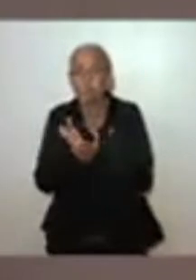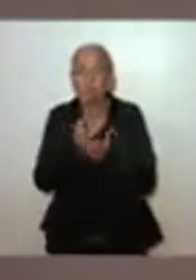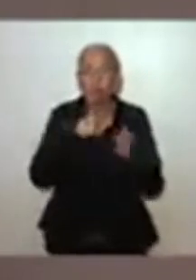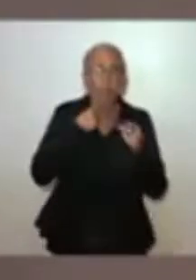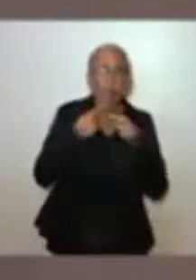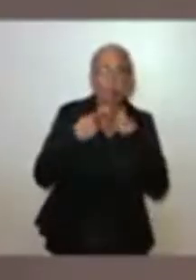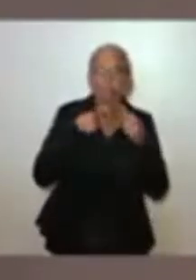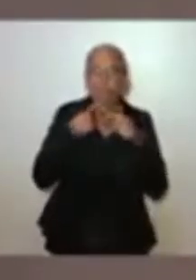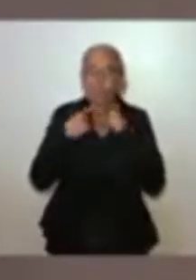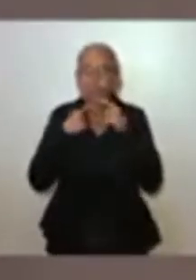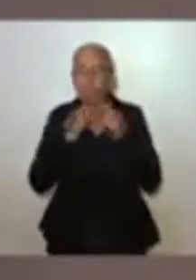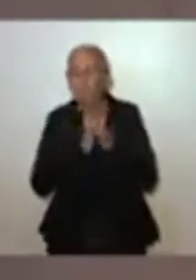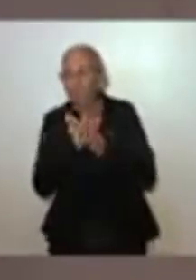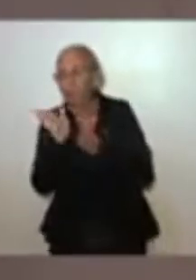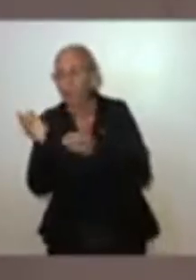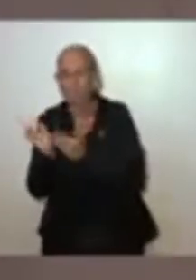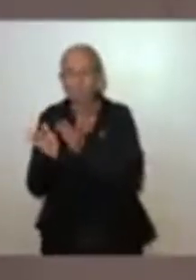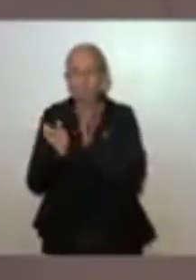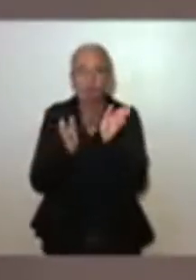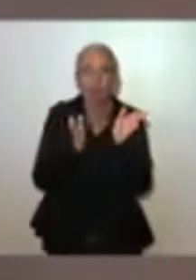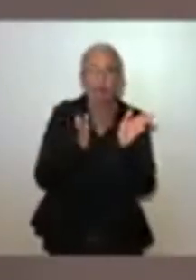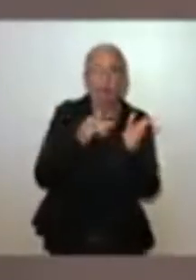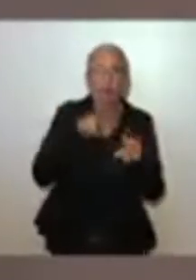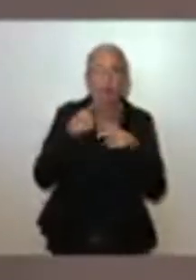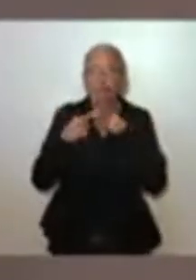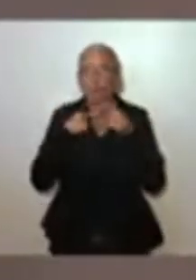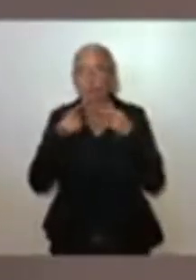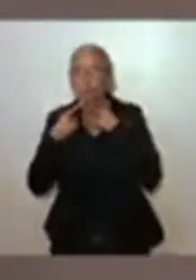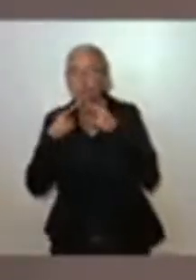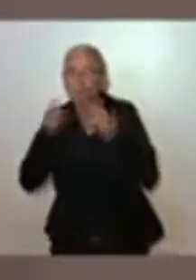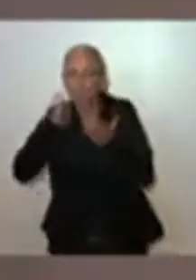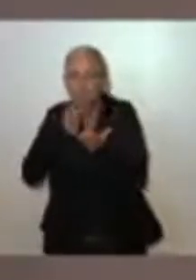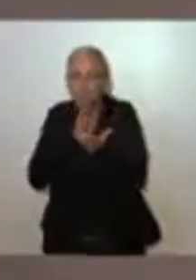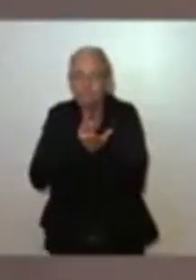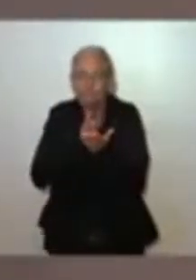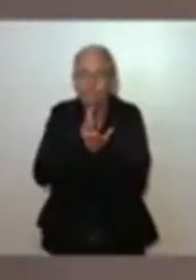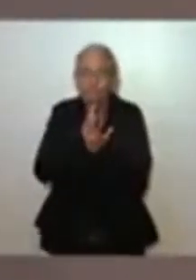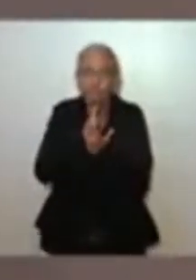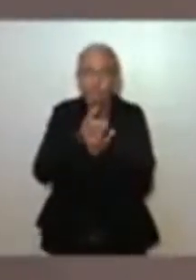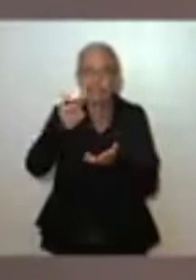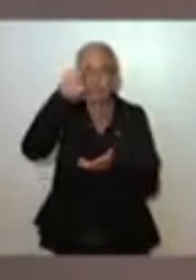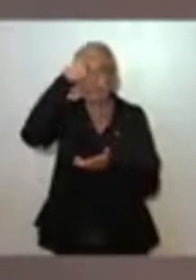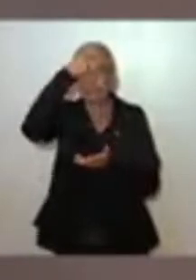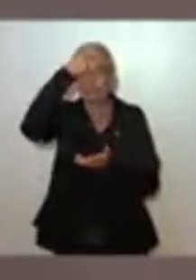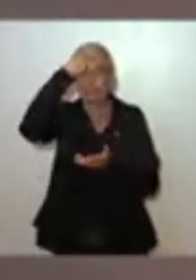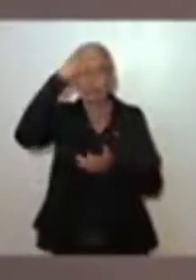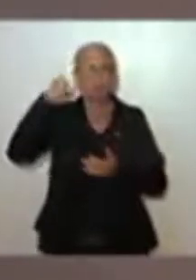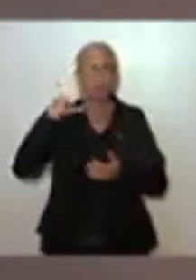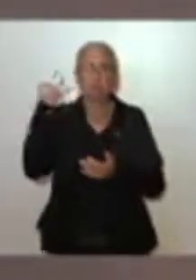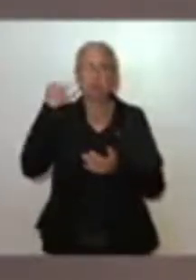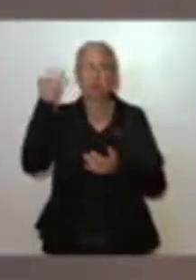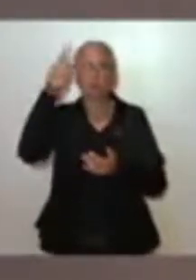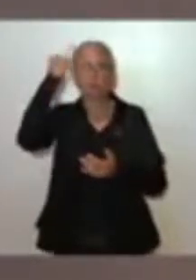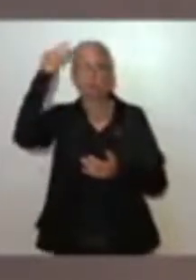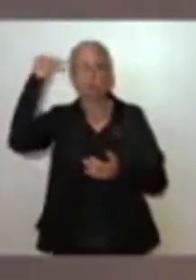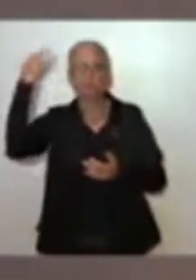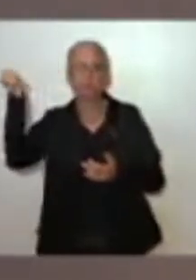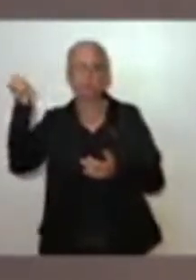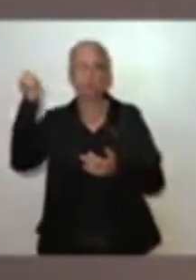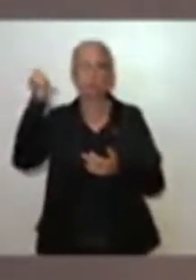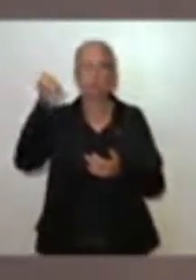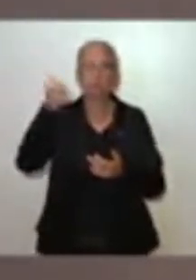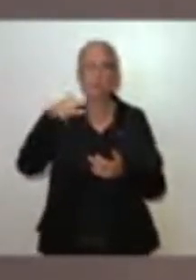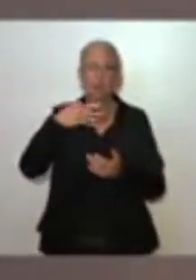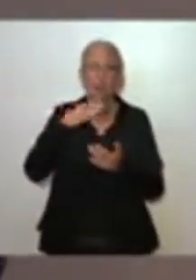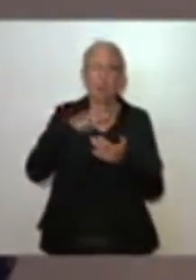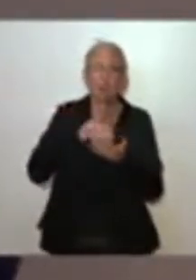um pouco por um lado viu um pouco para o outro fazendo força para não cair e não importa se você é famoso se você anônimo se